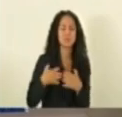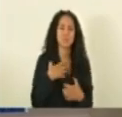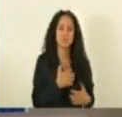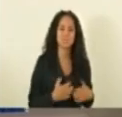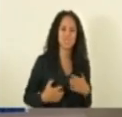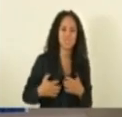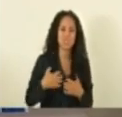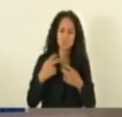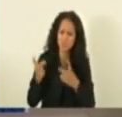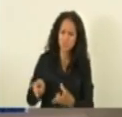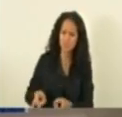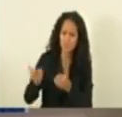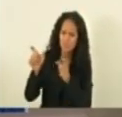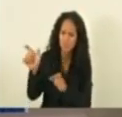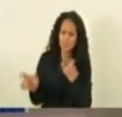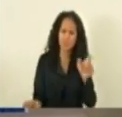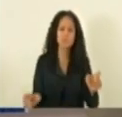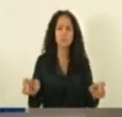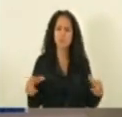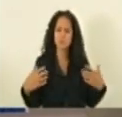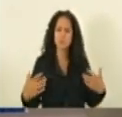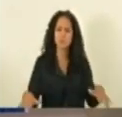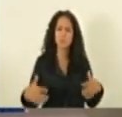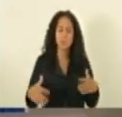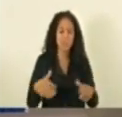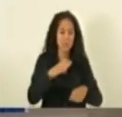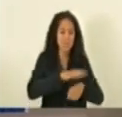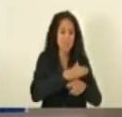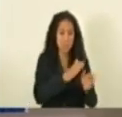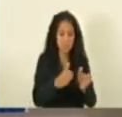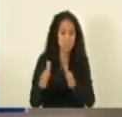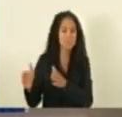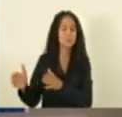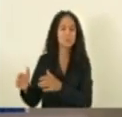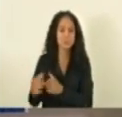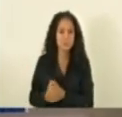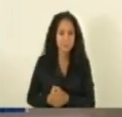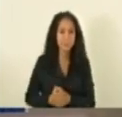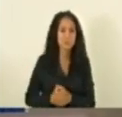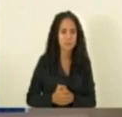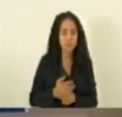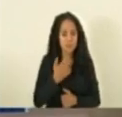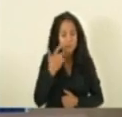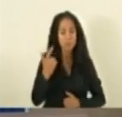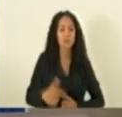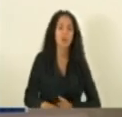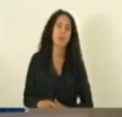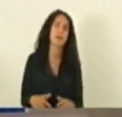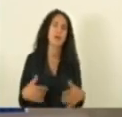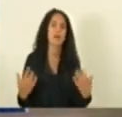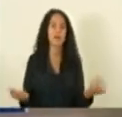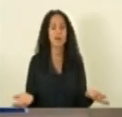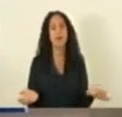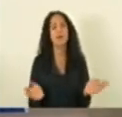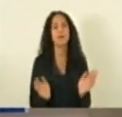que você nota nas pessoas o tempo inteiro, e muitas vezes a gente repete assim,